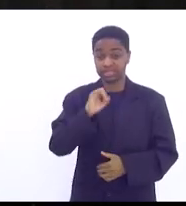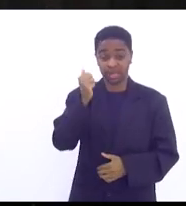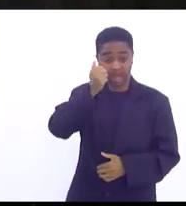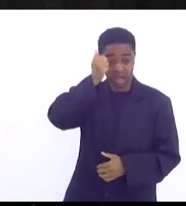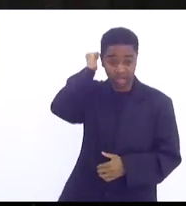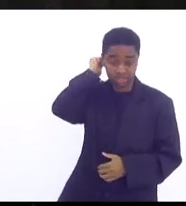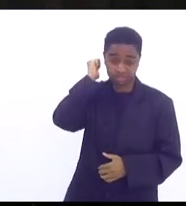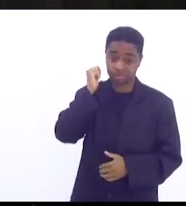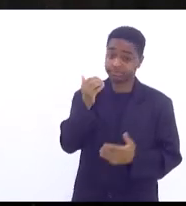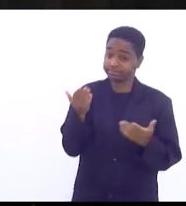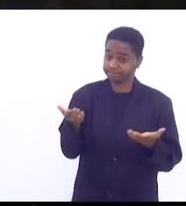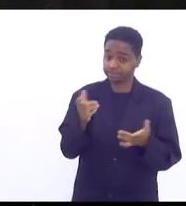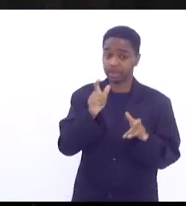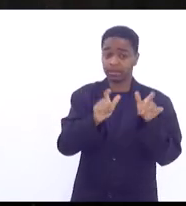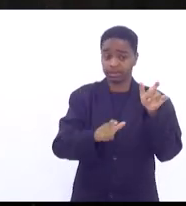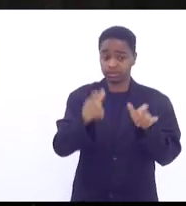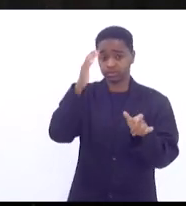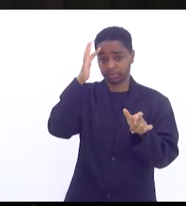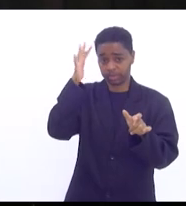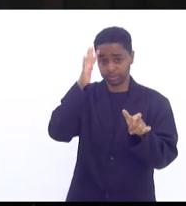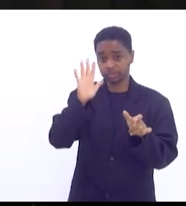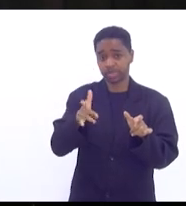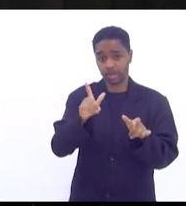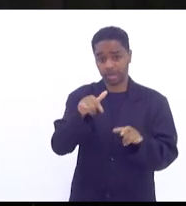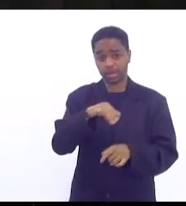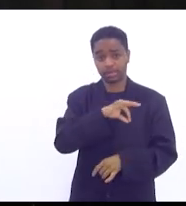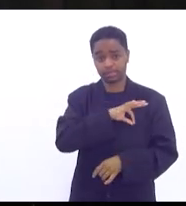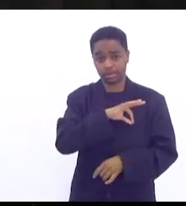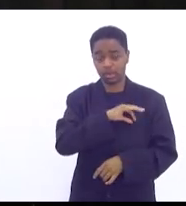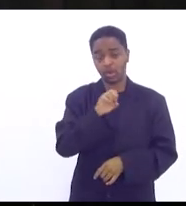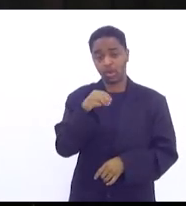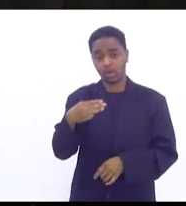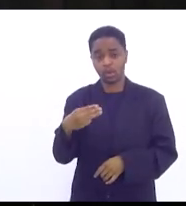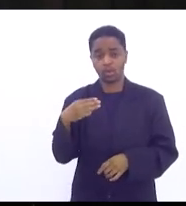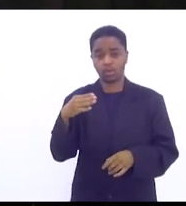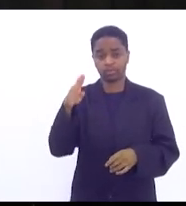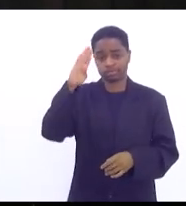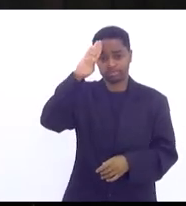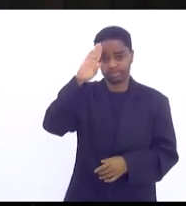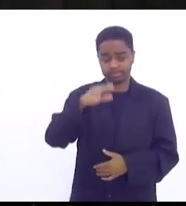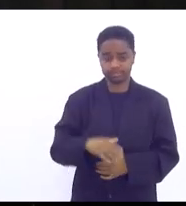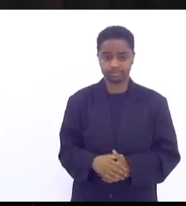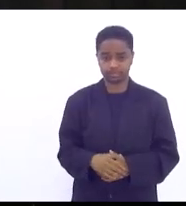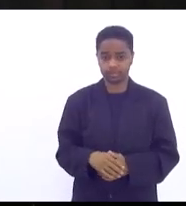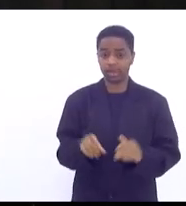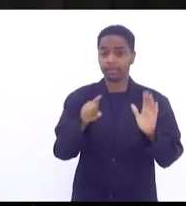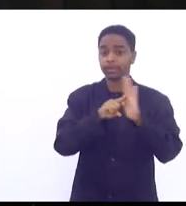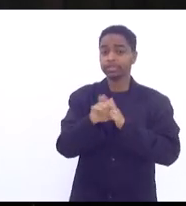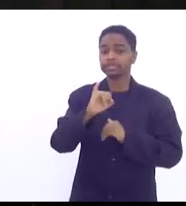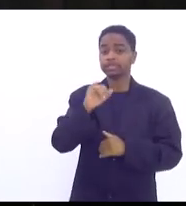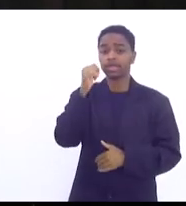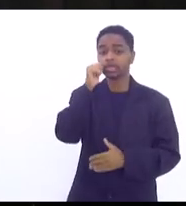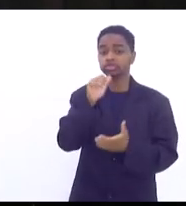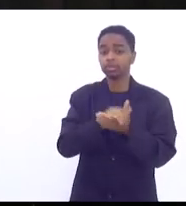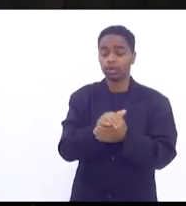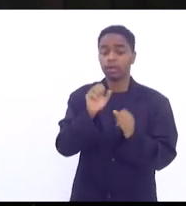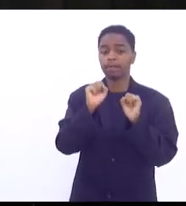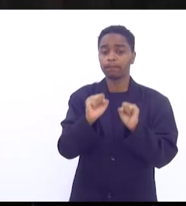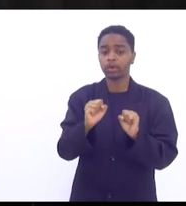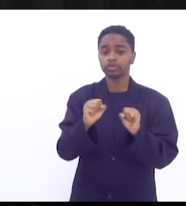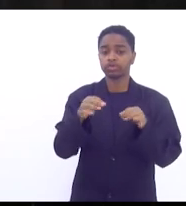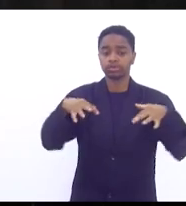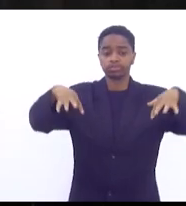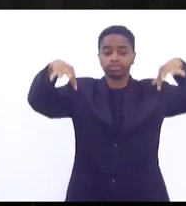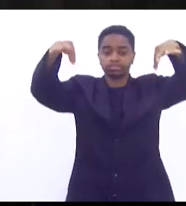demais, esse cara é militar. Ou não é isso? Pergunta se a mulher dele pode secar a blusa dele